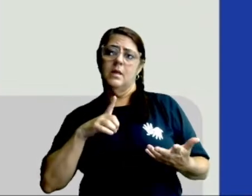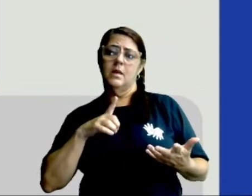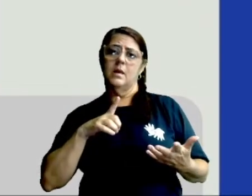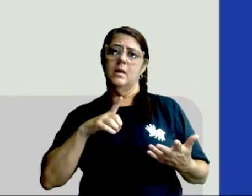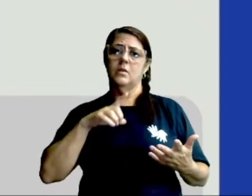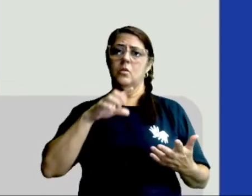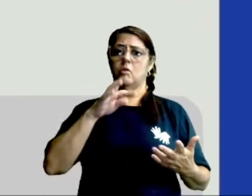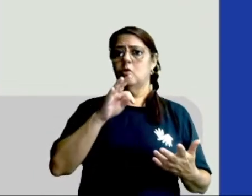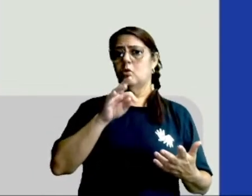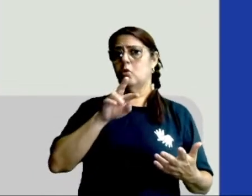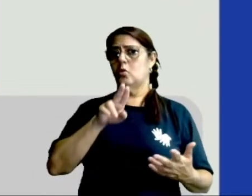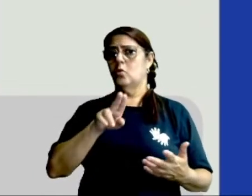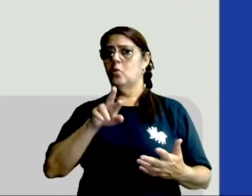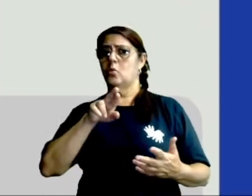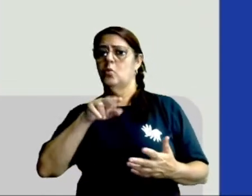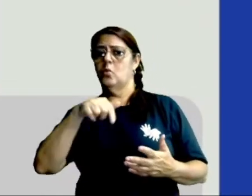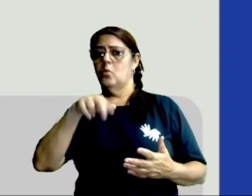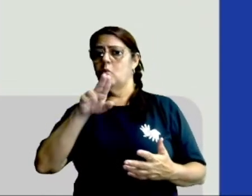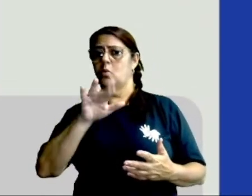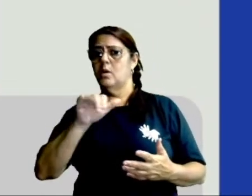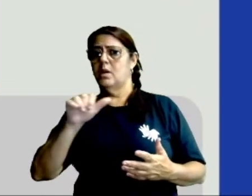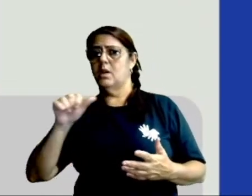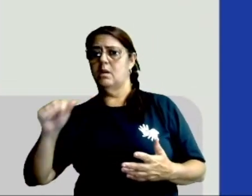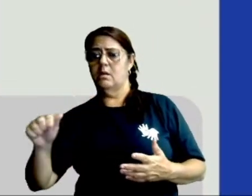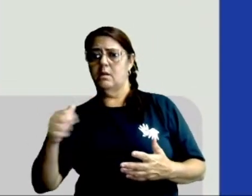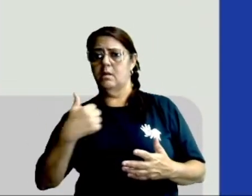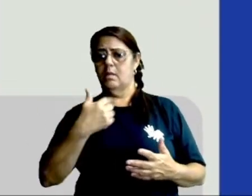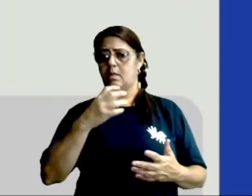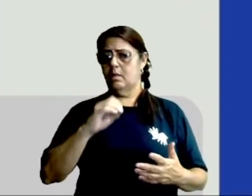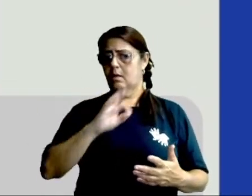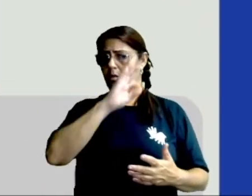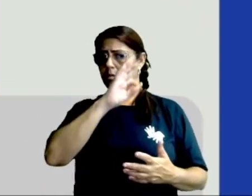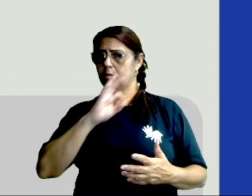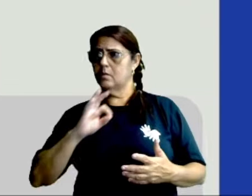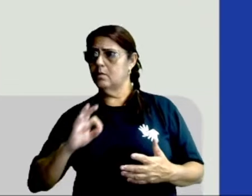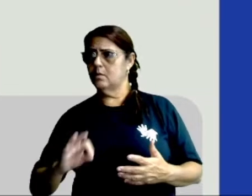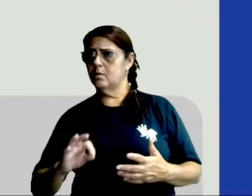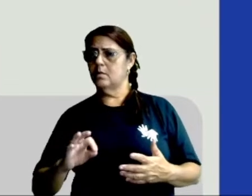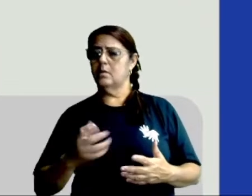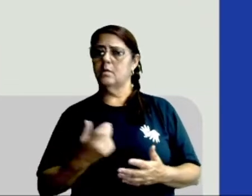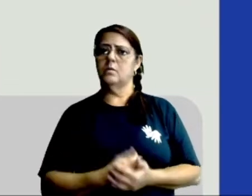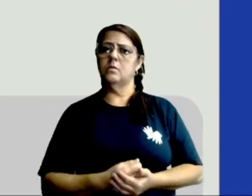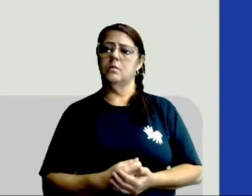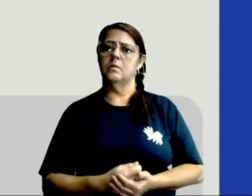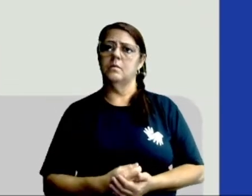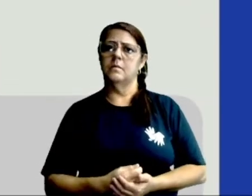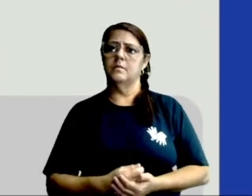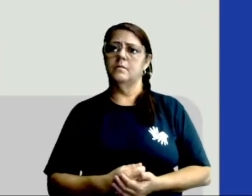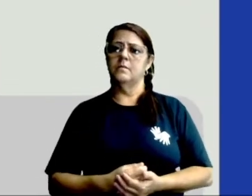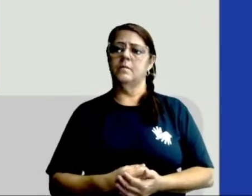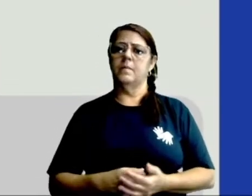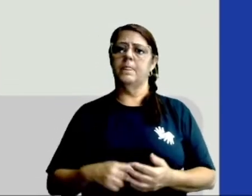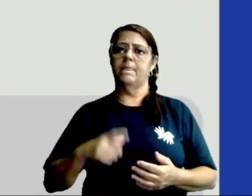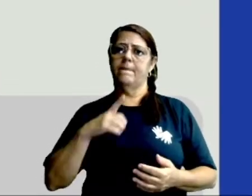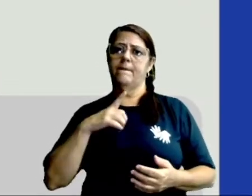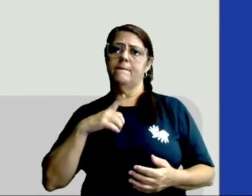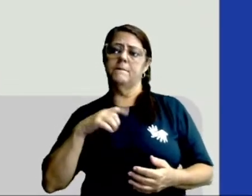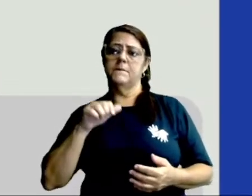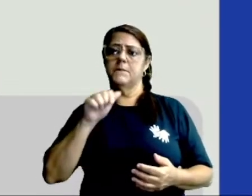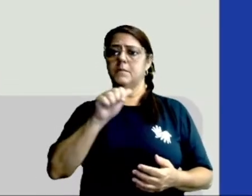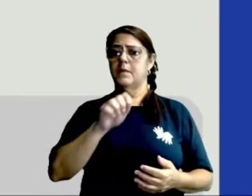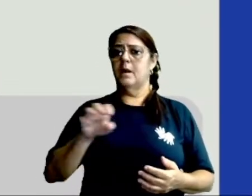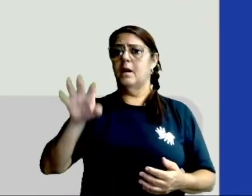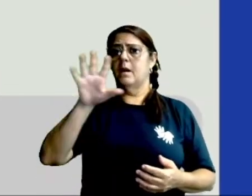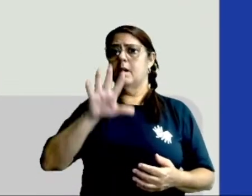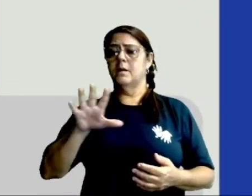tem 10% do seu território na Europa e o restante na Ásia. Então